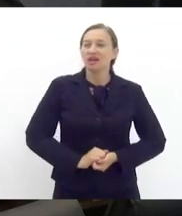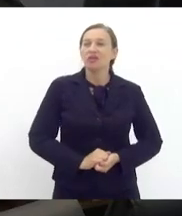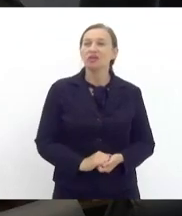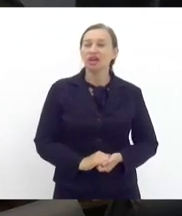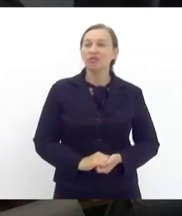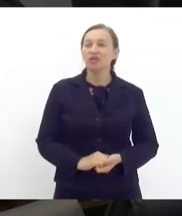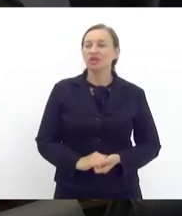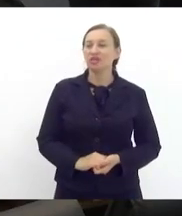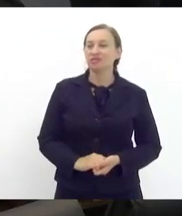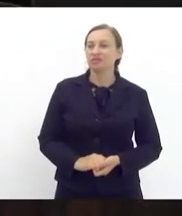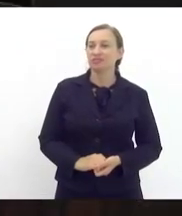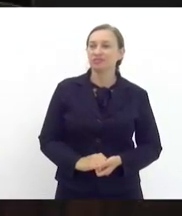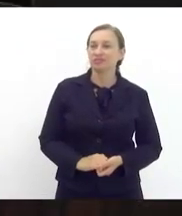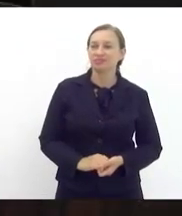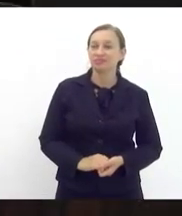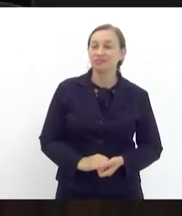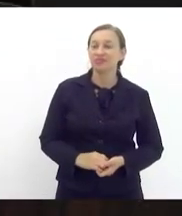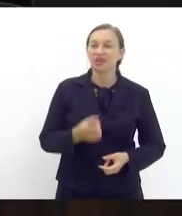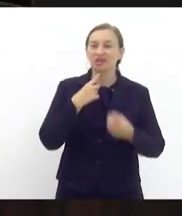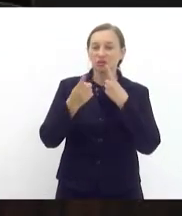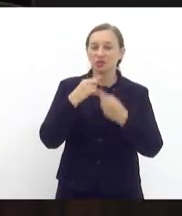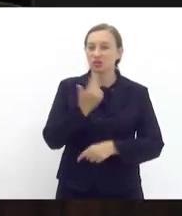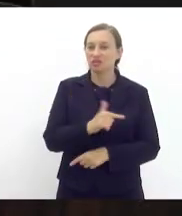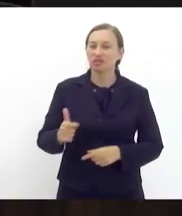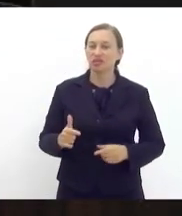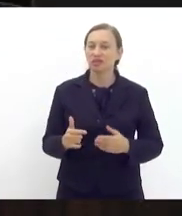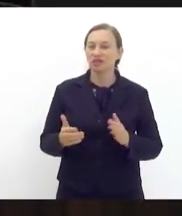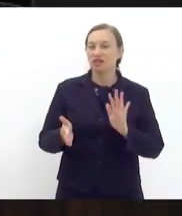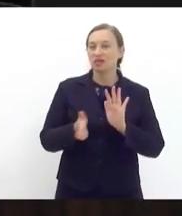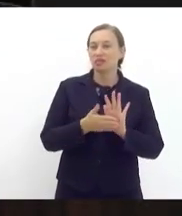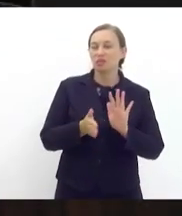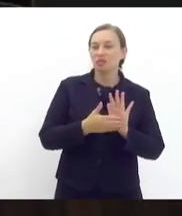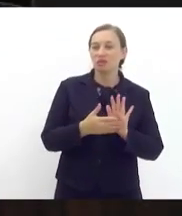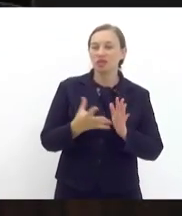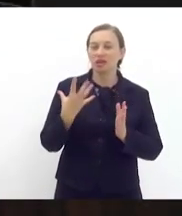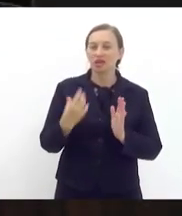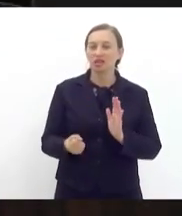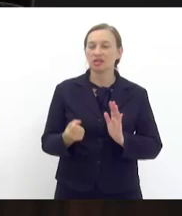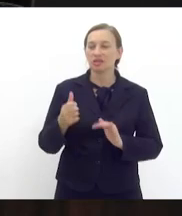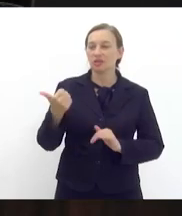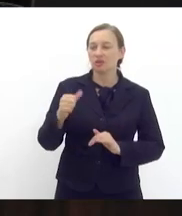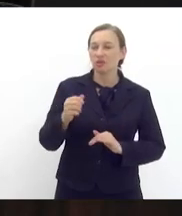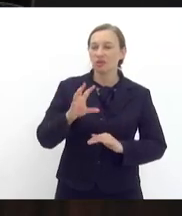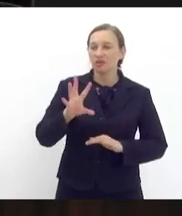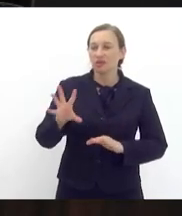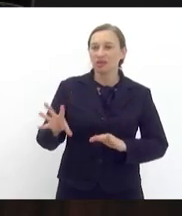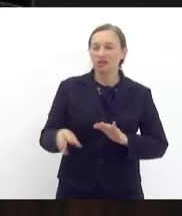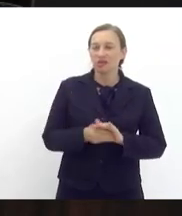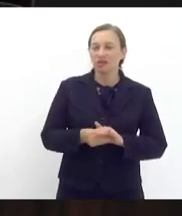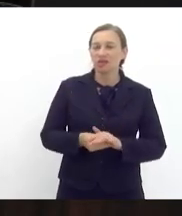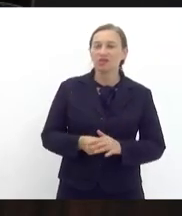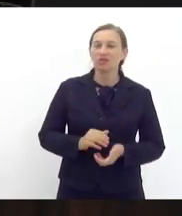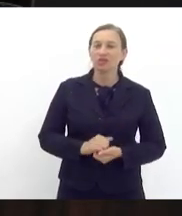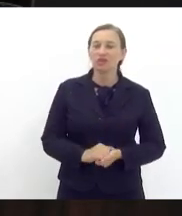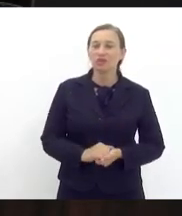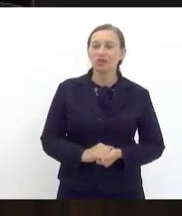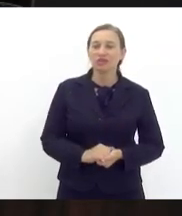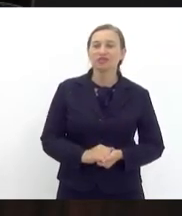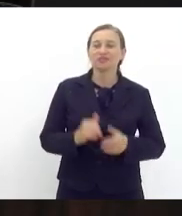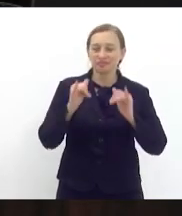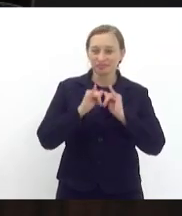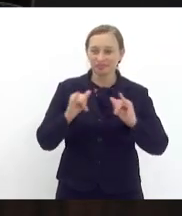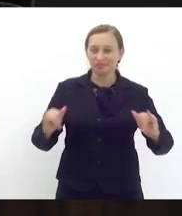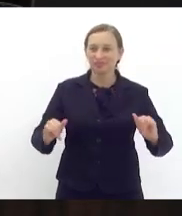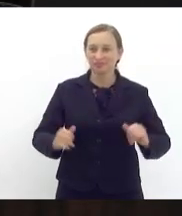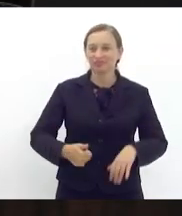não havendo mais quem queira discutir encerrada a discussão a presente proposta recebeu 11 emendas e retorna às comissões anuncio em